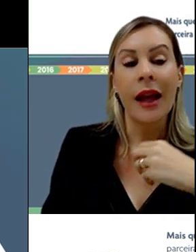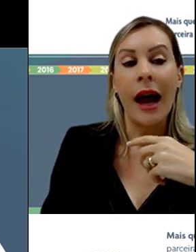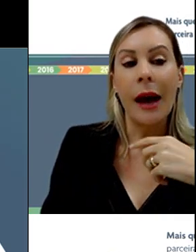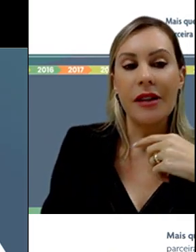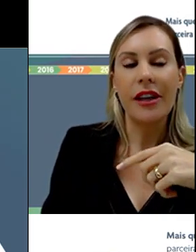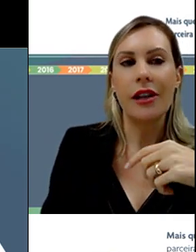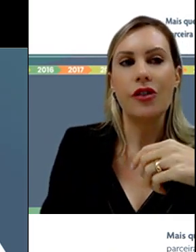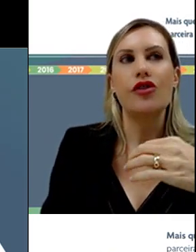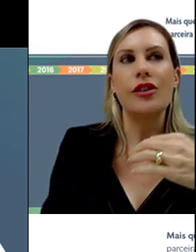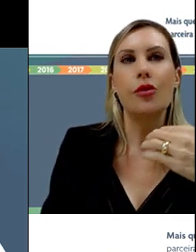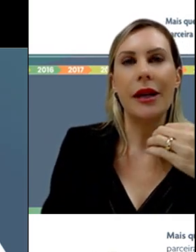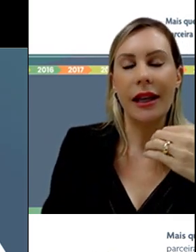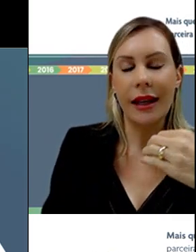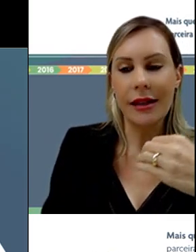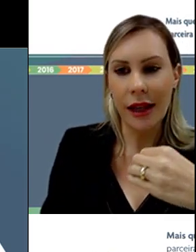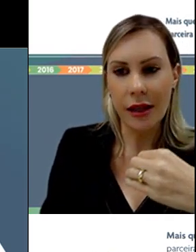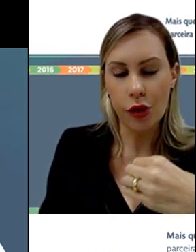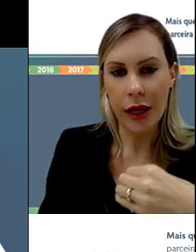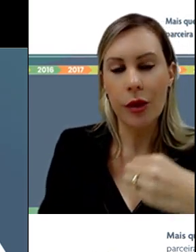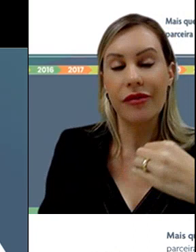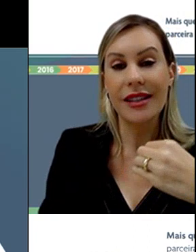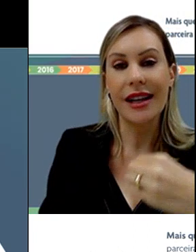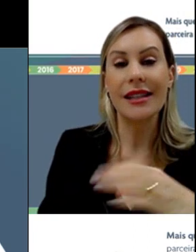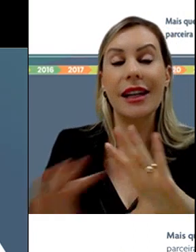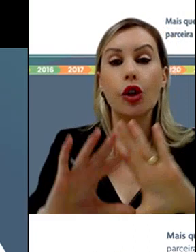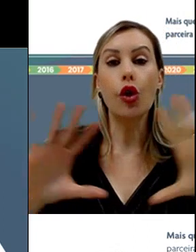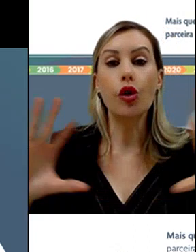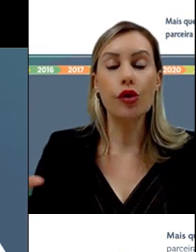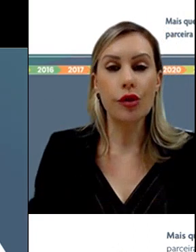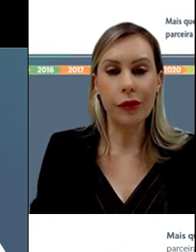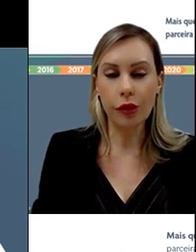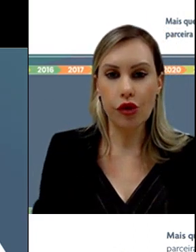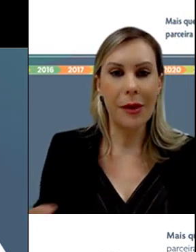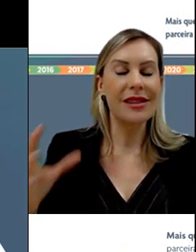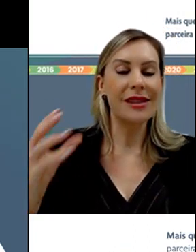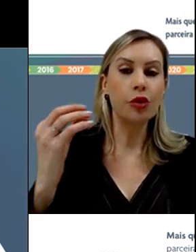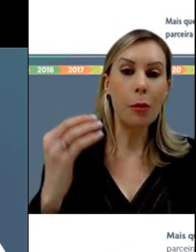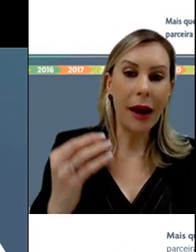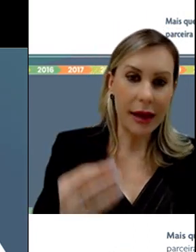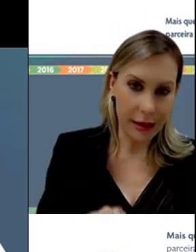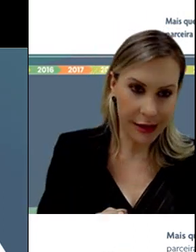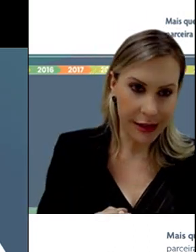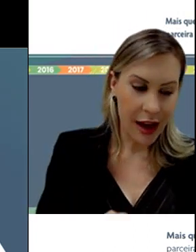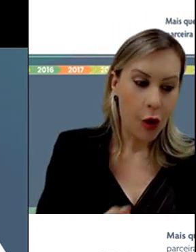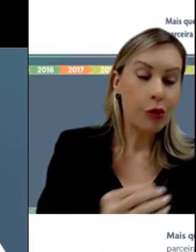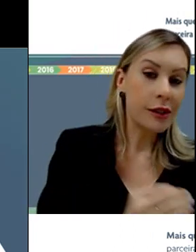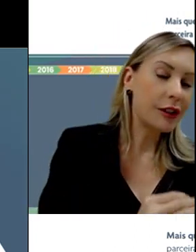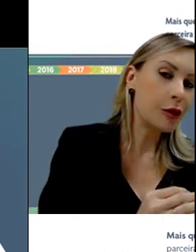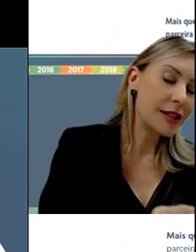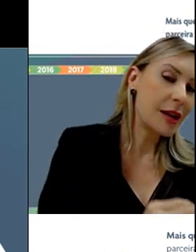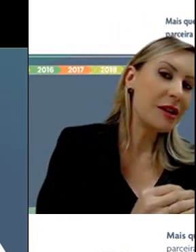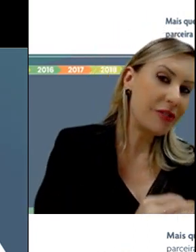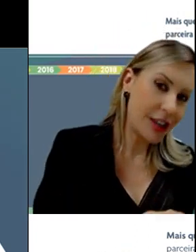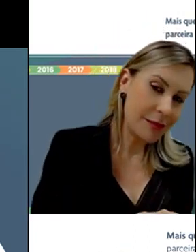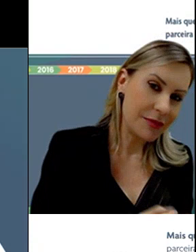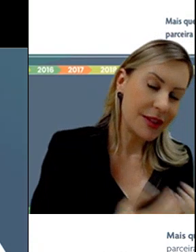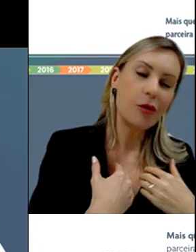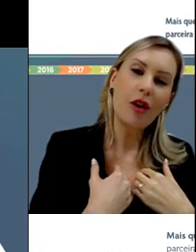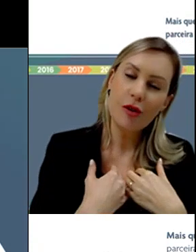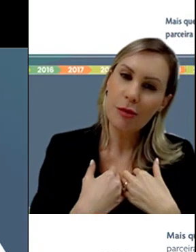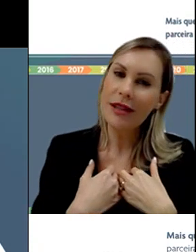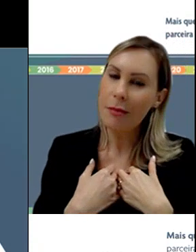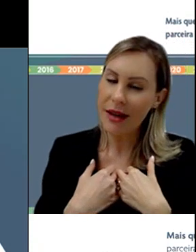Complementar? A Previc, gente, é a Superintendência Nacional que fiscaliza todos os fundos de pensão do país. Os servidores da